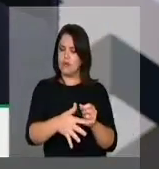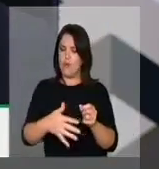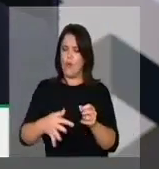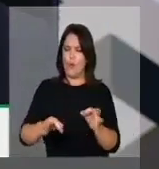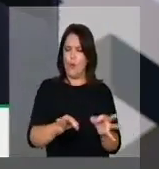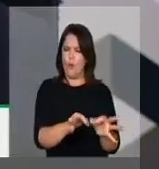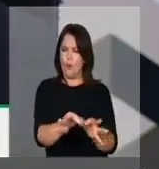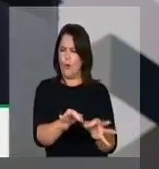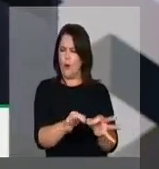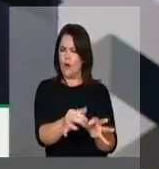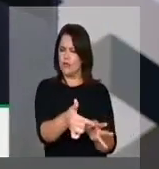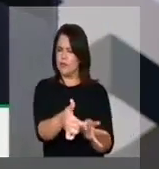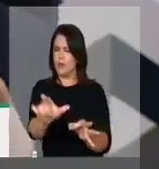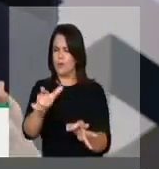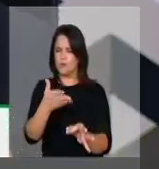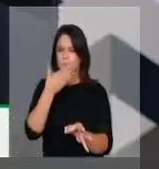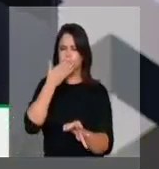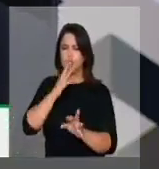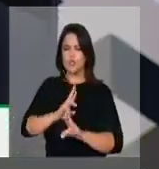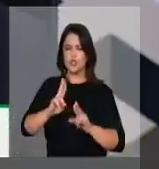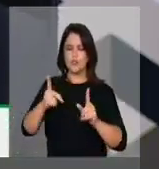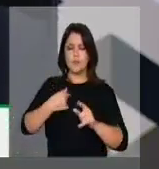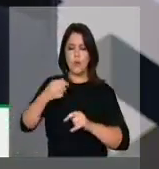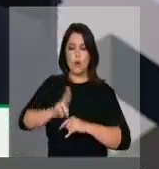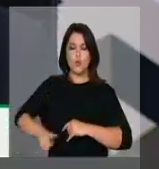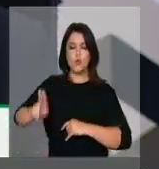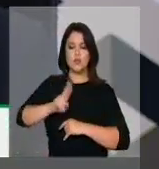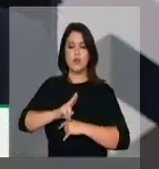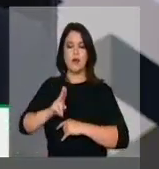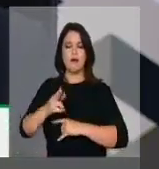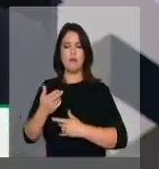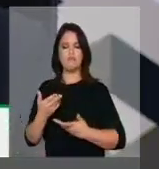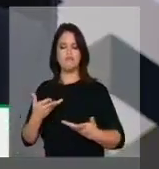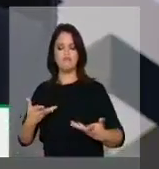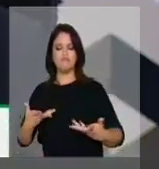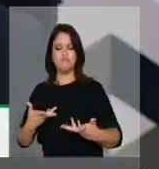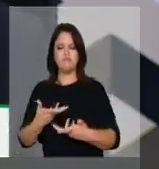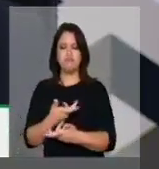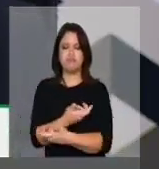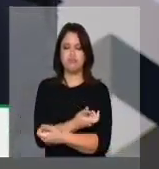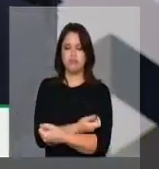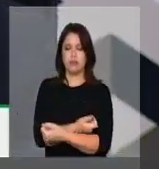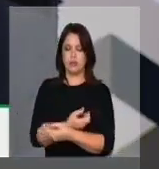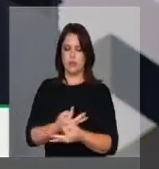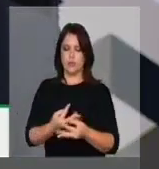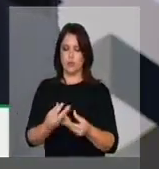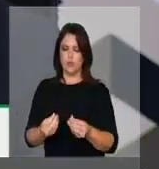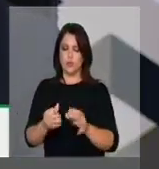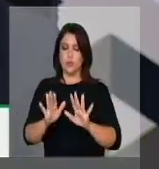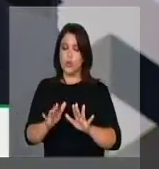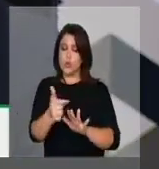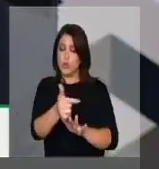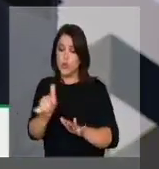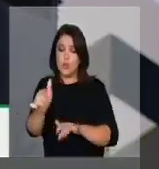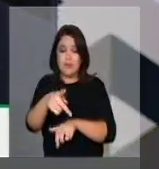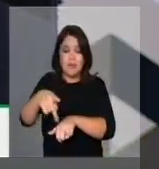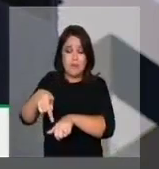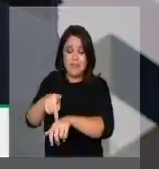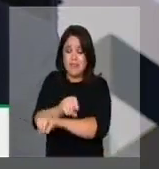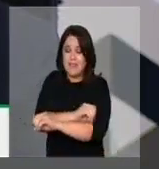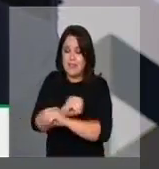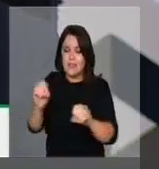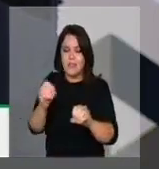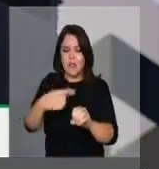imaginação arquitetônica, usar e abusar da estética. Não há nenhum país